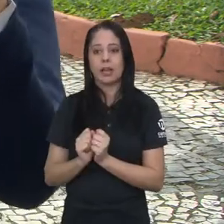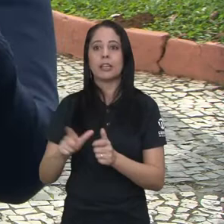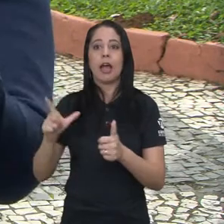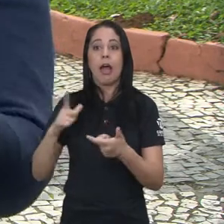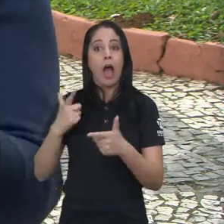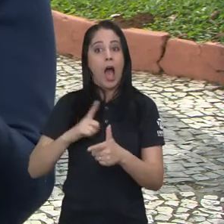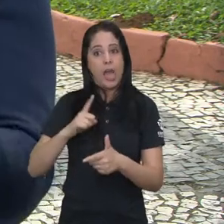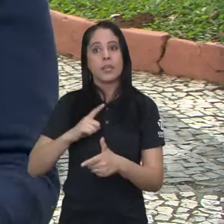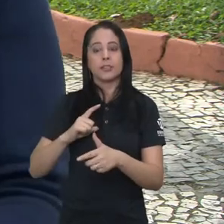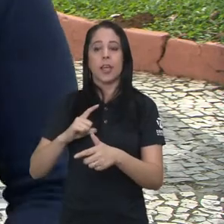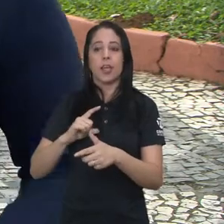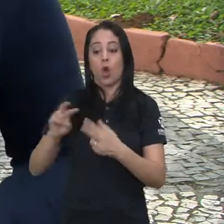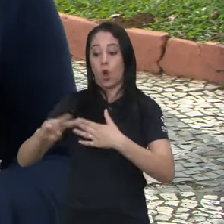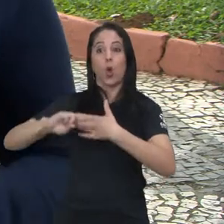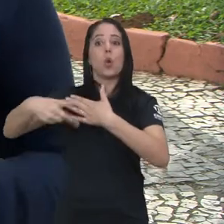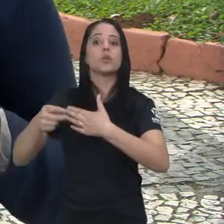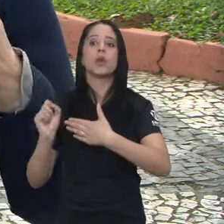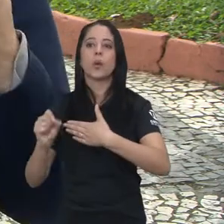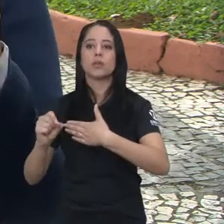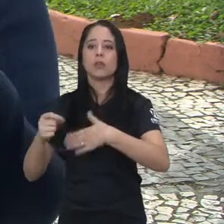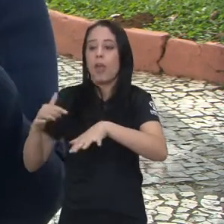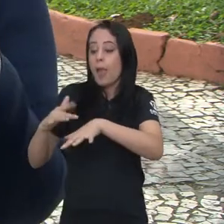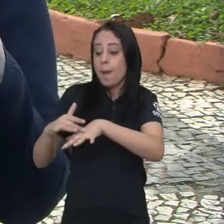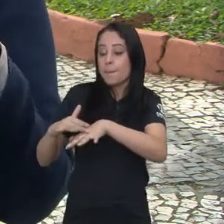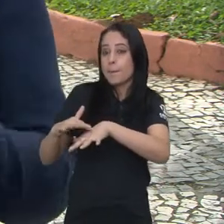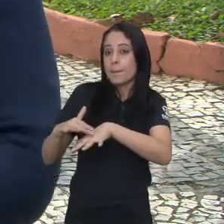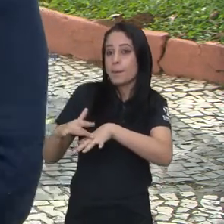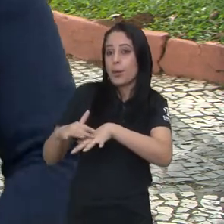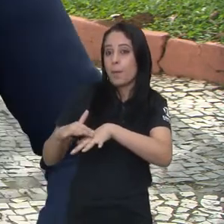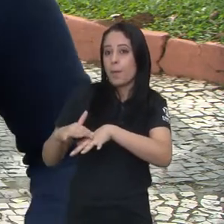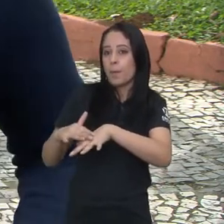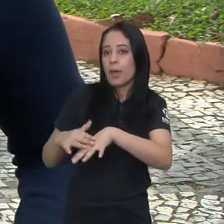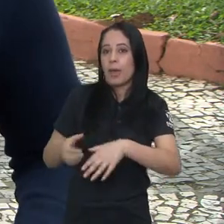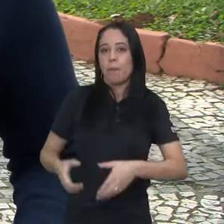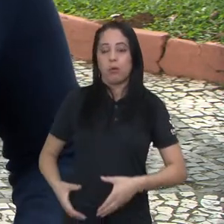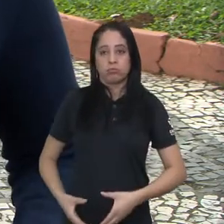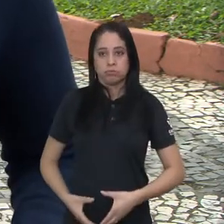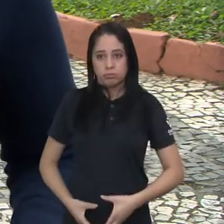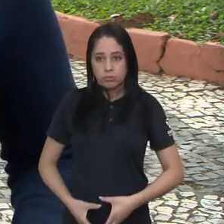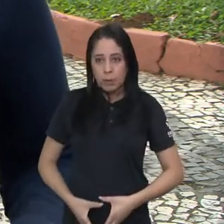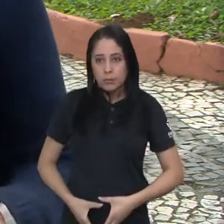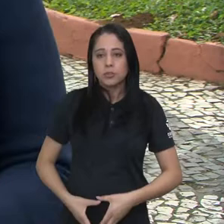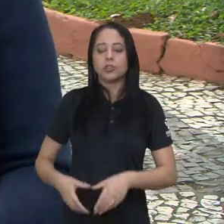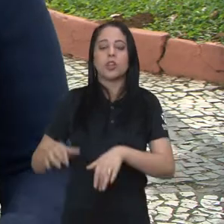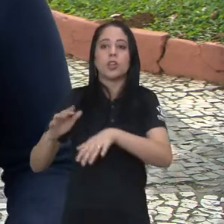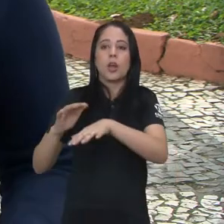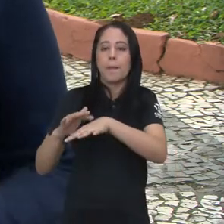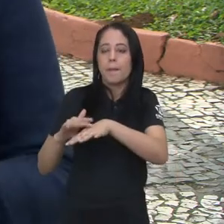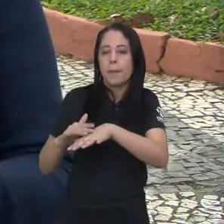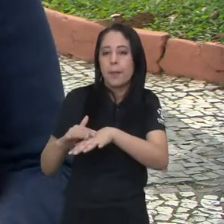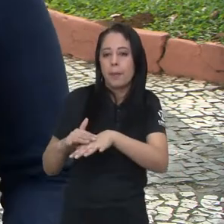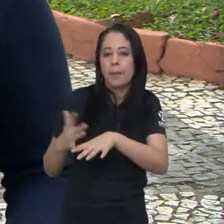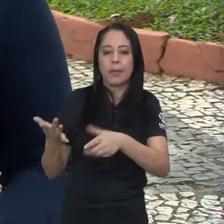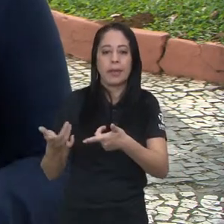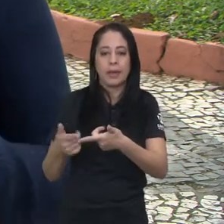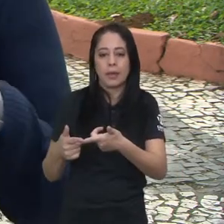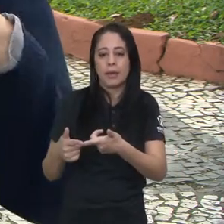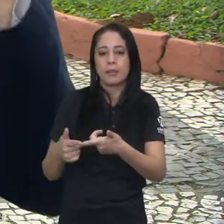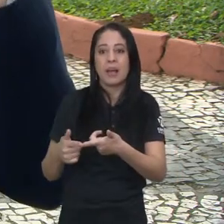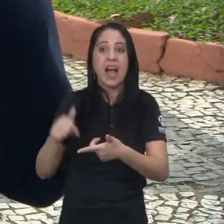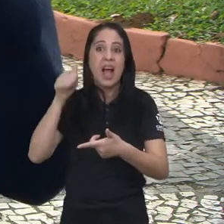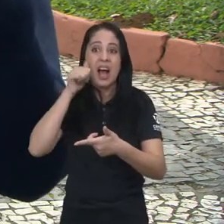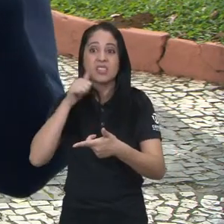depois tendo infecção de urina página bexiga problema na bexiga apresentar bastante problema na